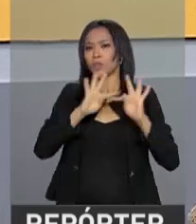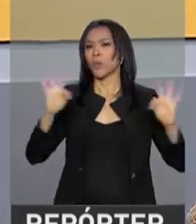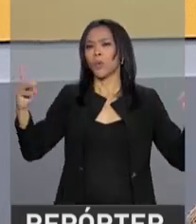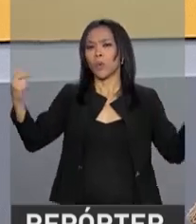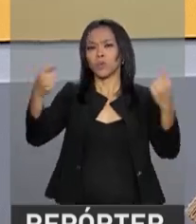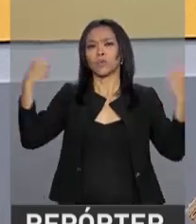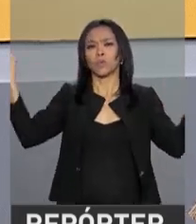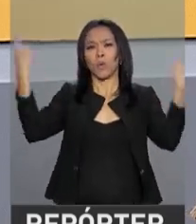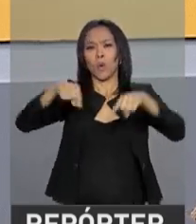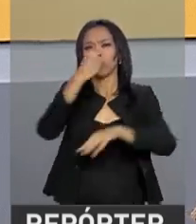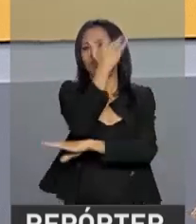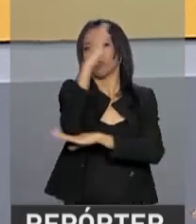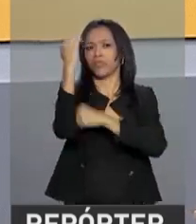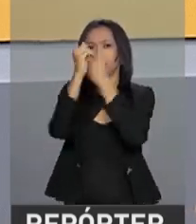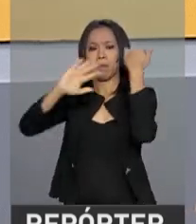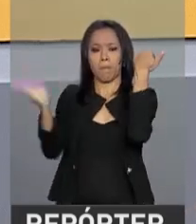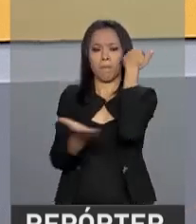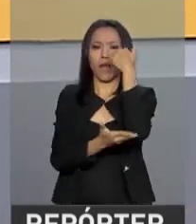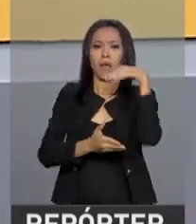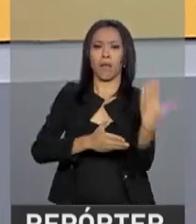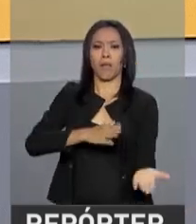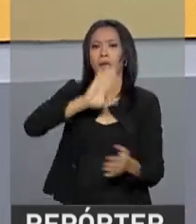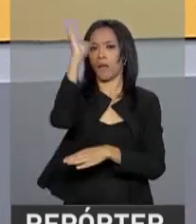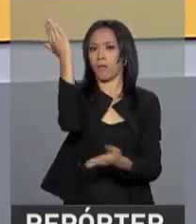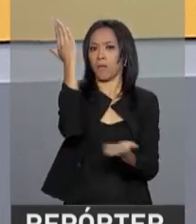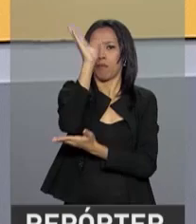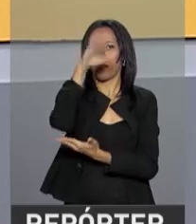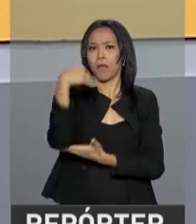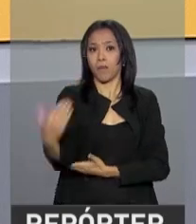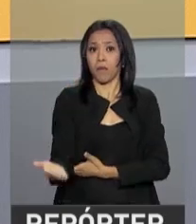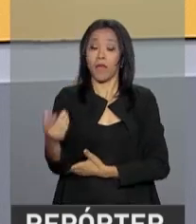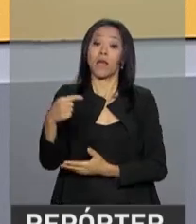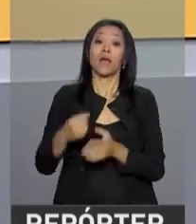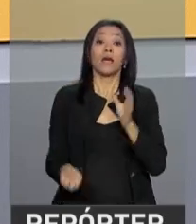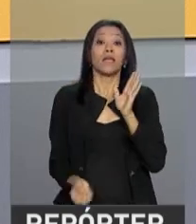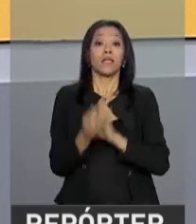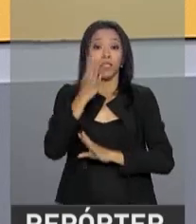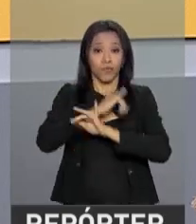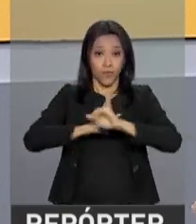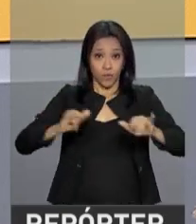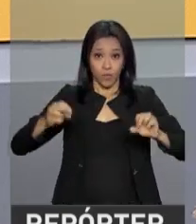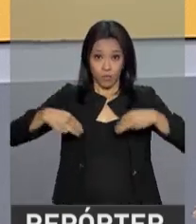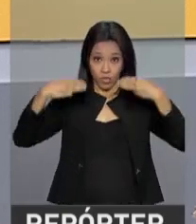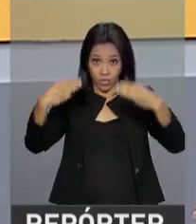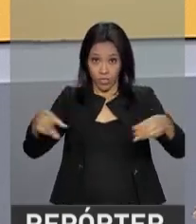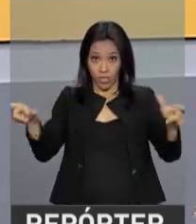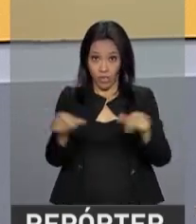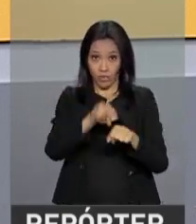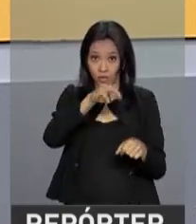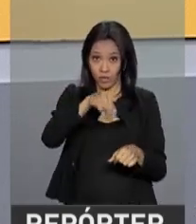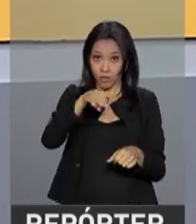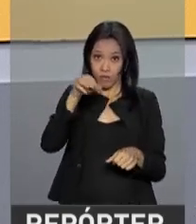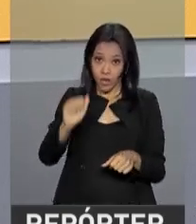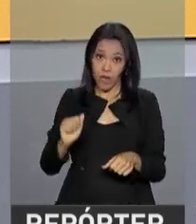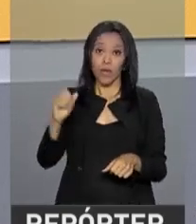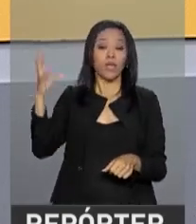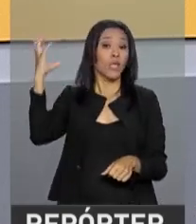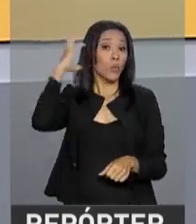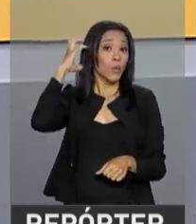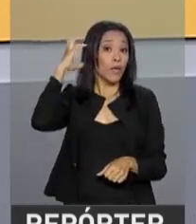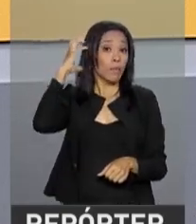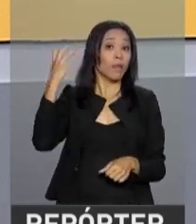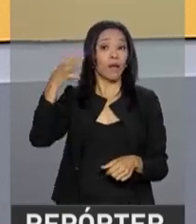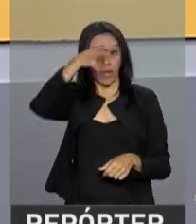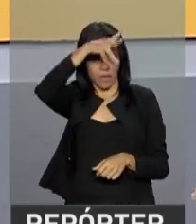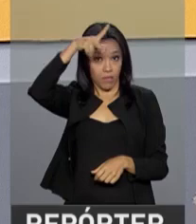ilegal o ministério do meio ambiente lançou esta semana em cuiabá no mato grosso a mobilização nacional de combate ao desmatamento